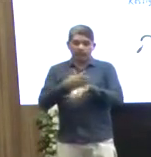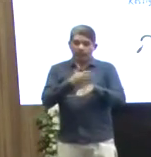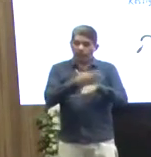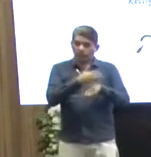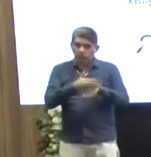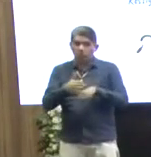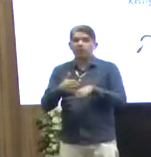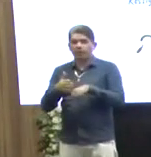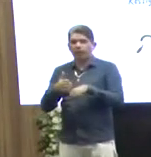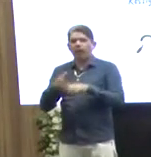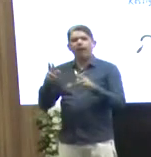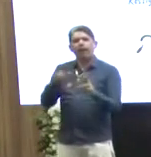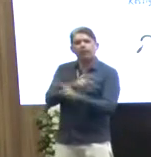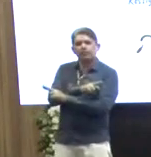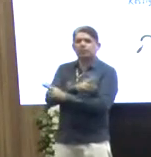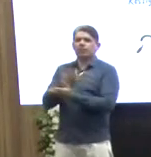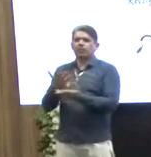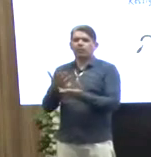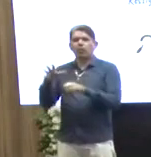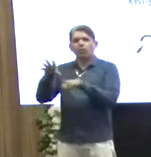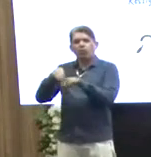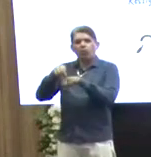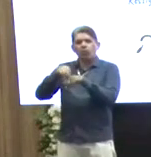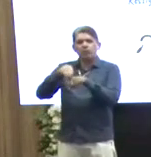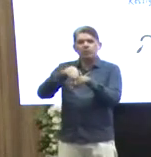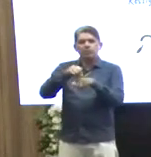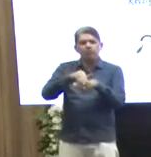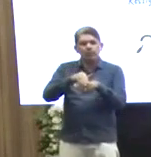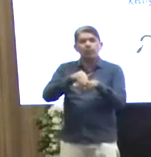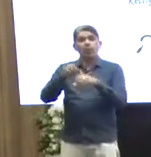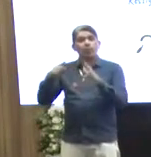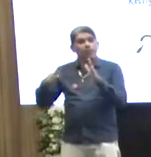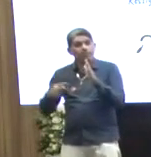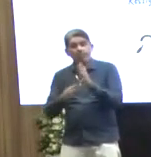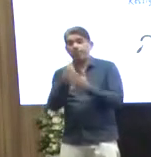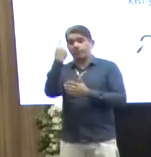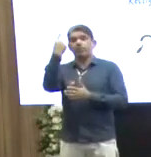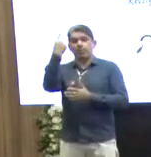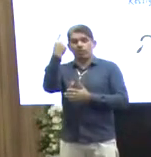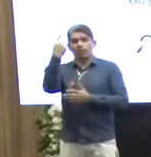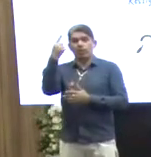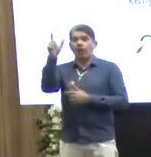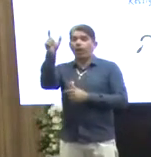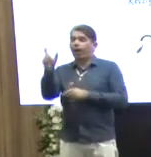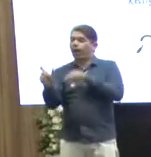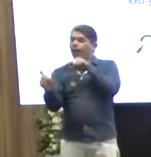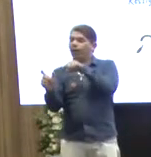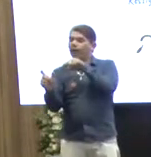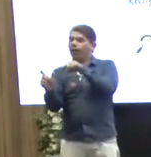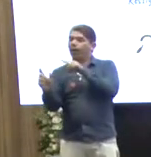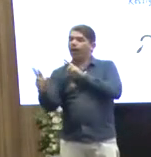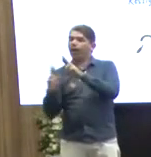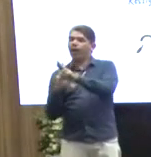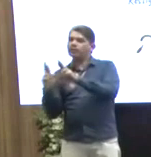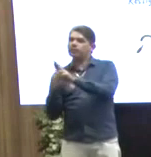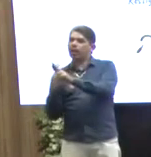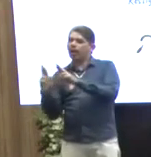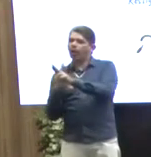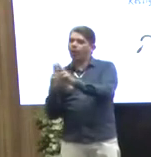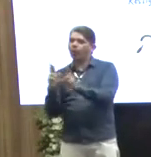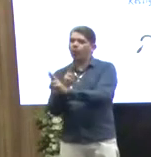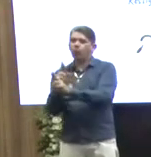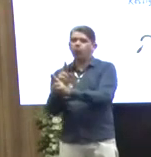ação pedagógica. Essa articulação, transformação e essa dimensão que nós